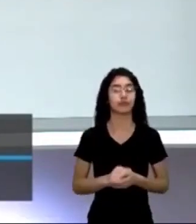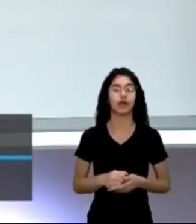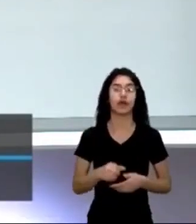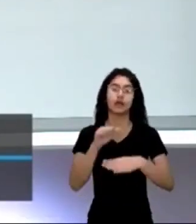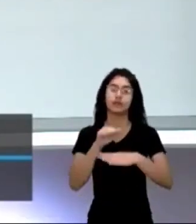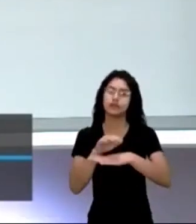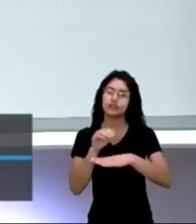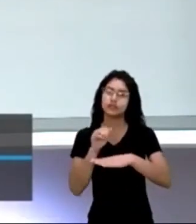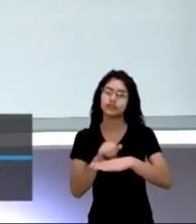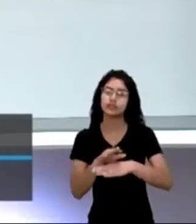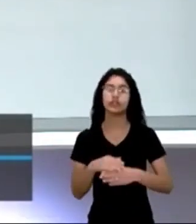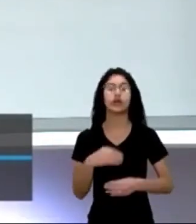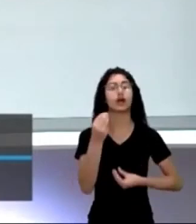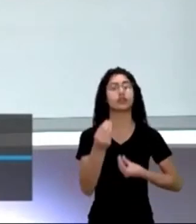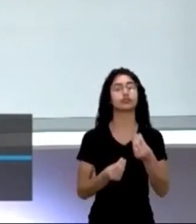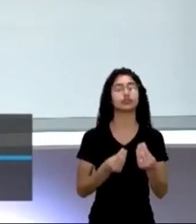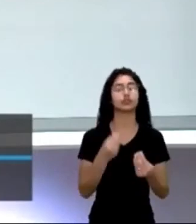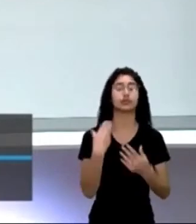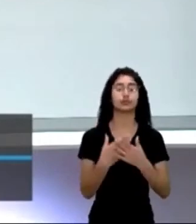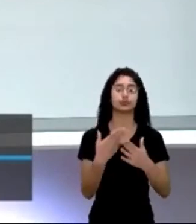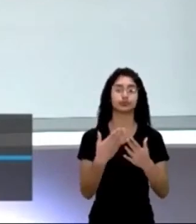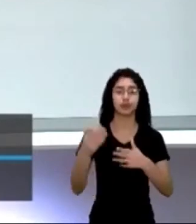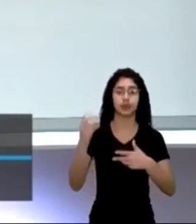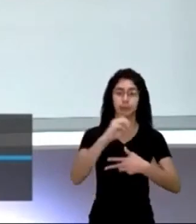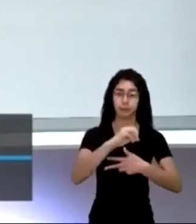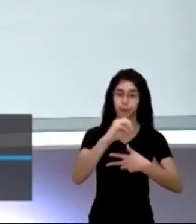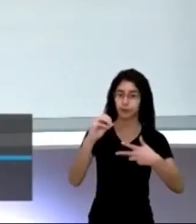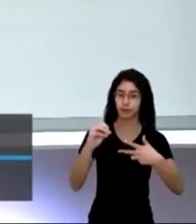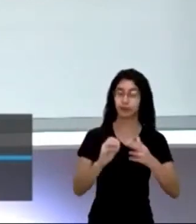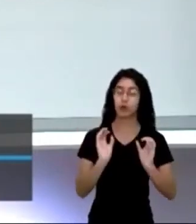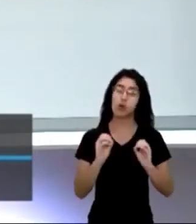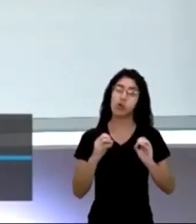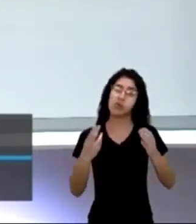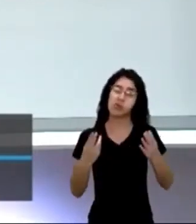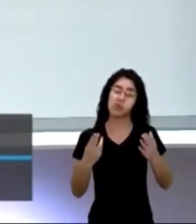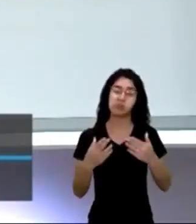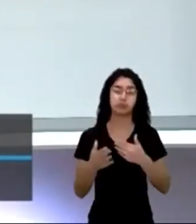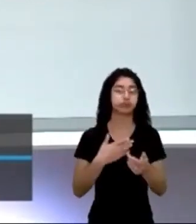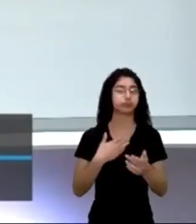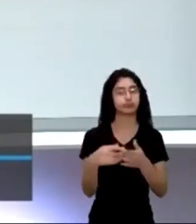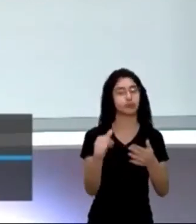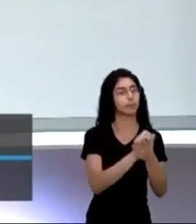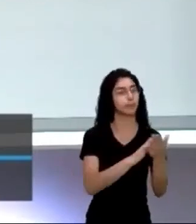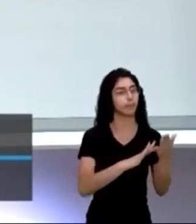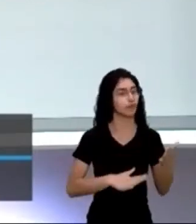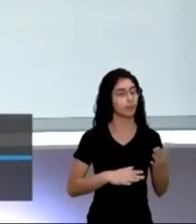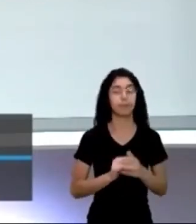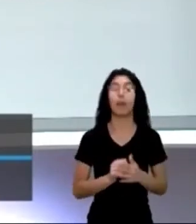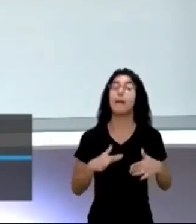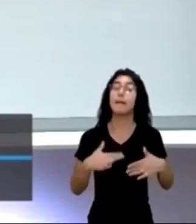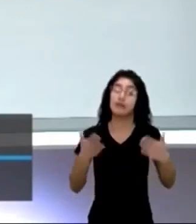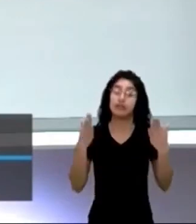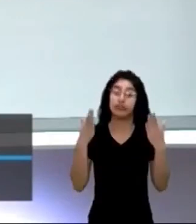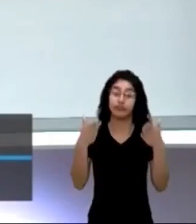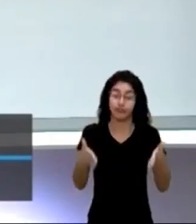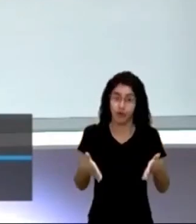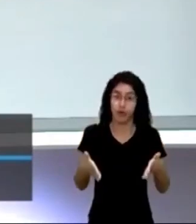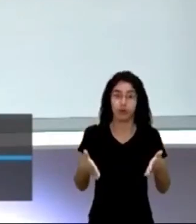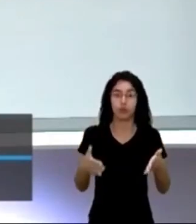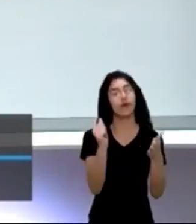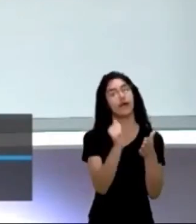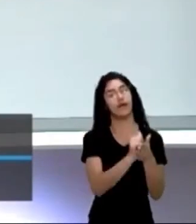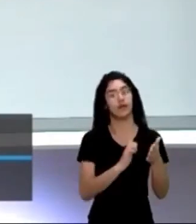para você de como estudar para o Enem ou para qualquer outro vestibular, mas o foco hoje é o Enem, tá